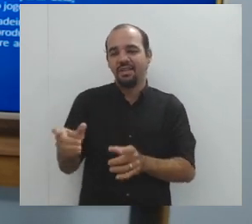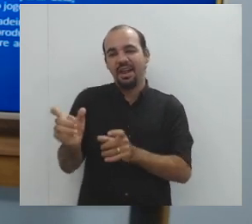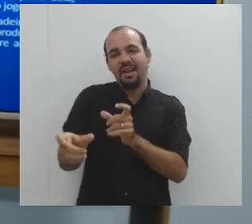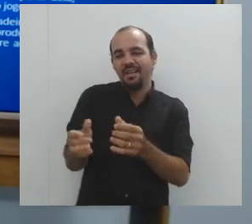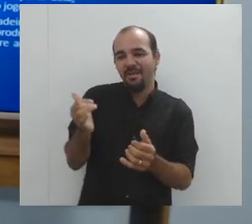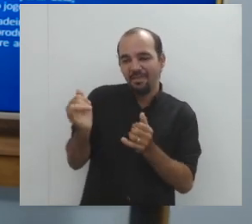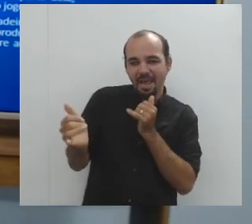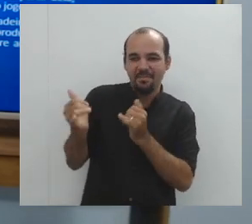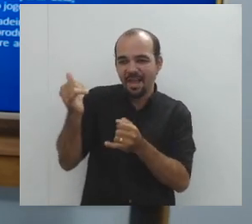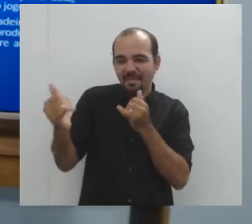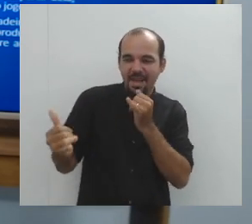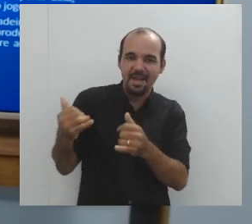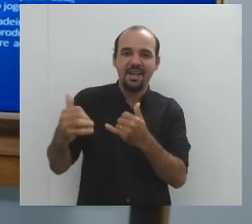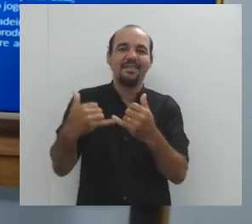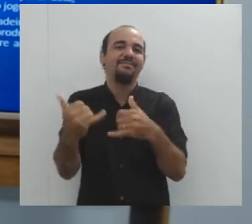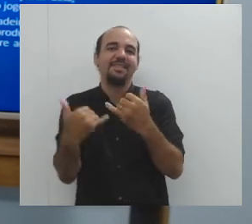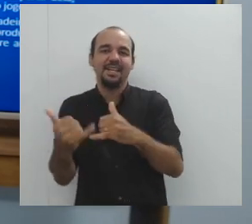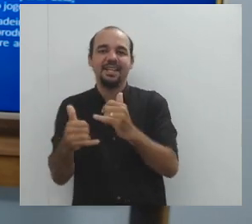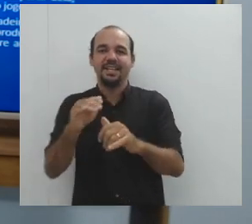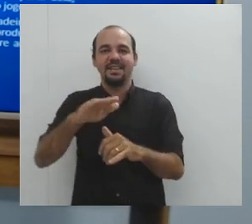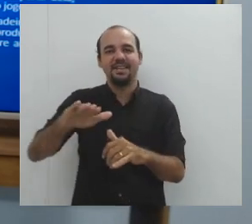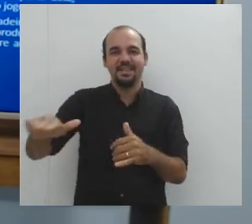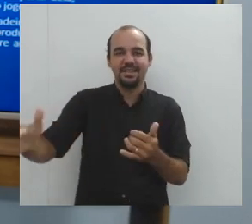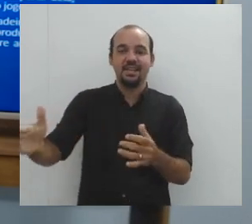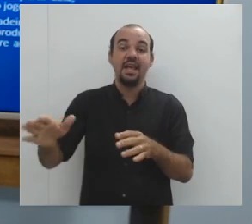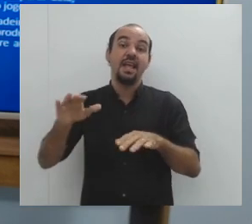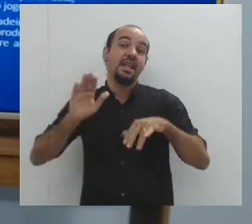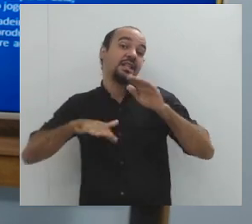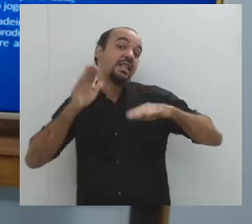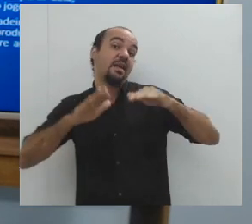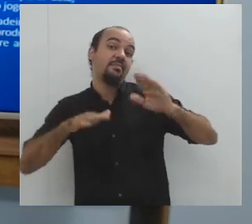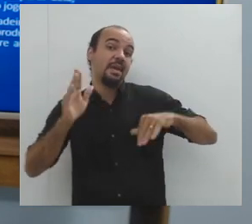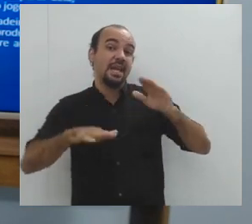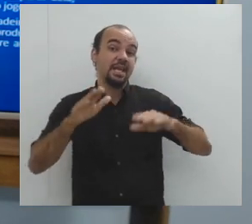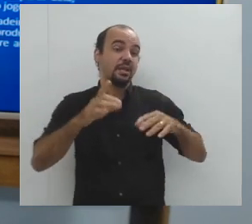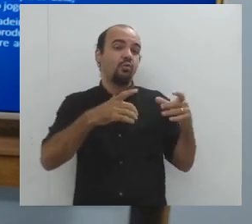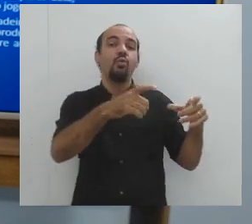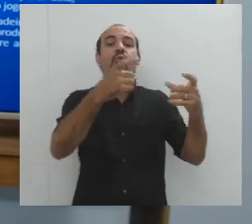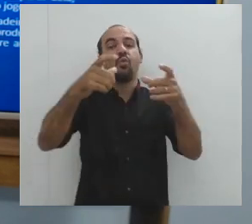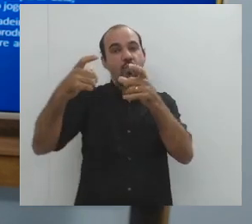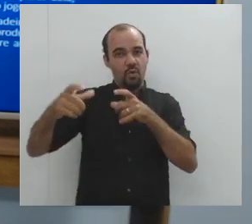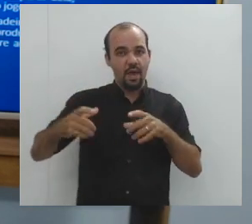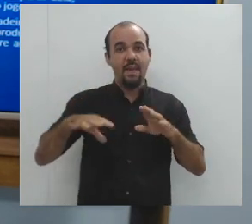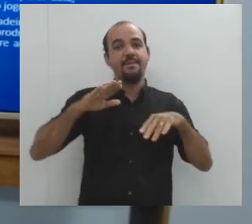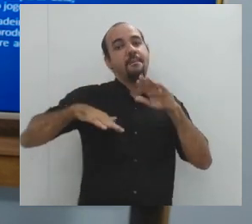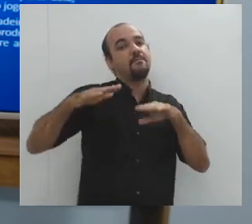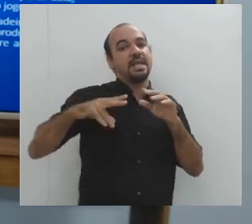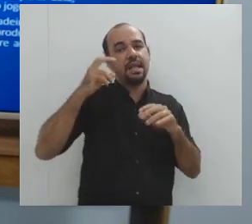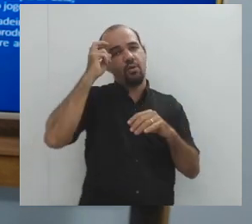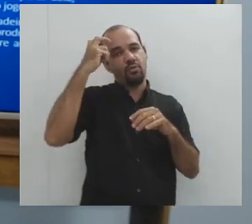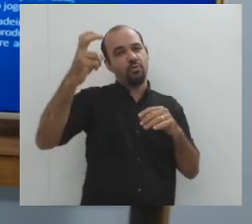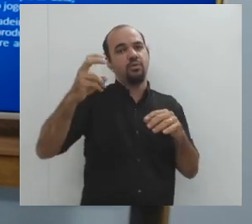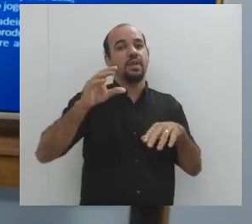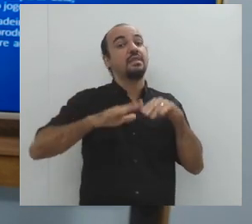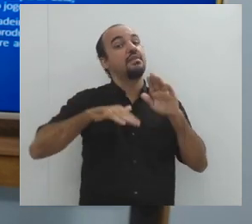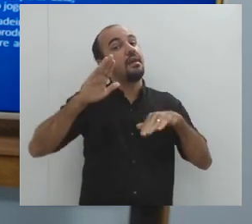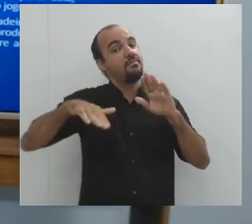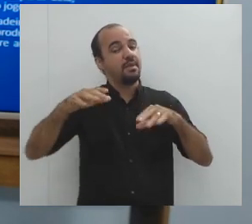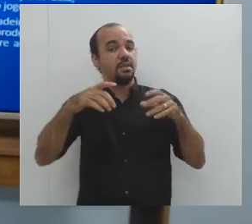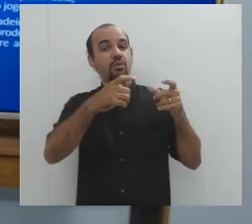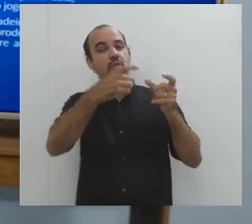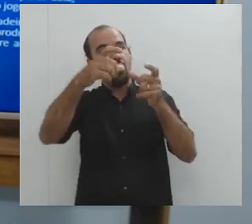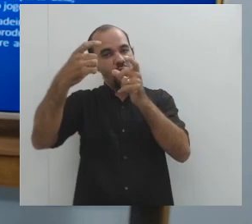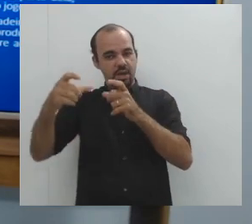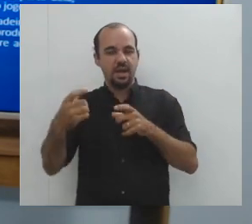questão da cultura e do jogo, dependendo da cultura, dependendo da experiência dela, ela vai preferir até ser o ladrão, dependendo